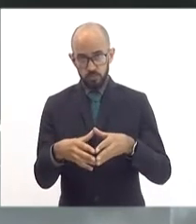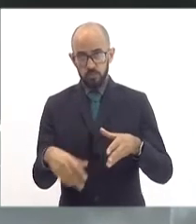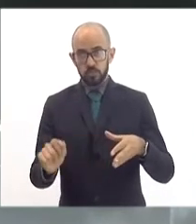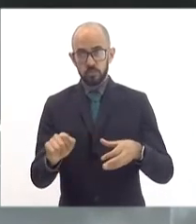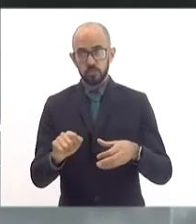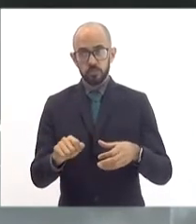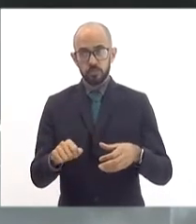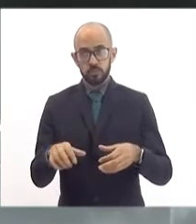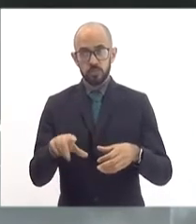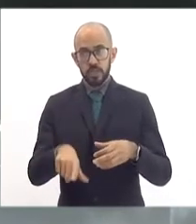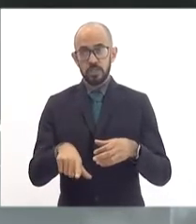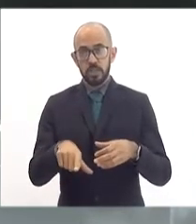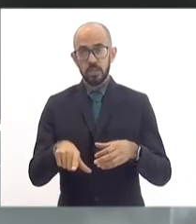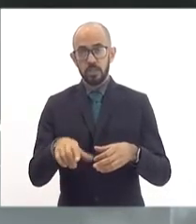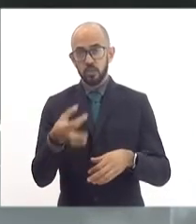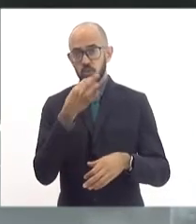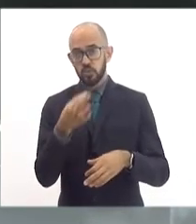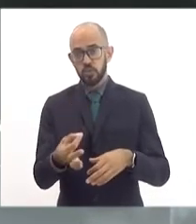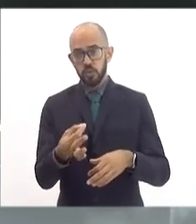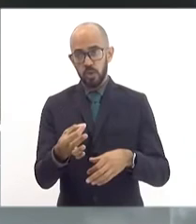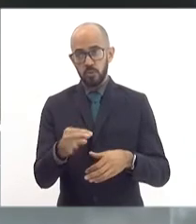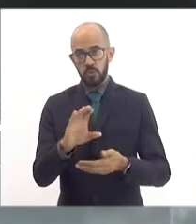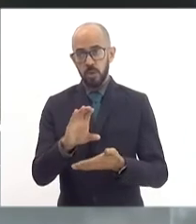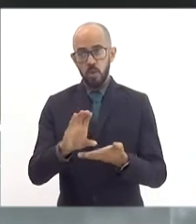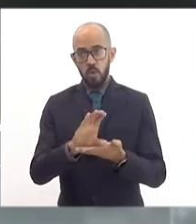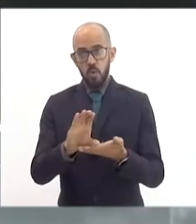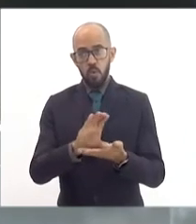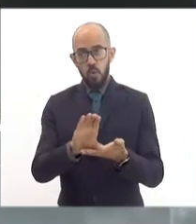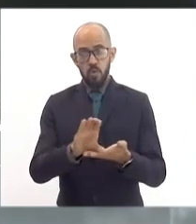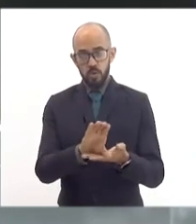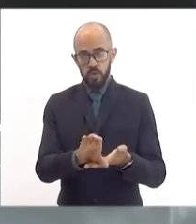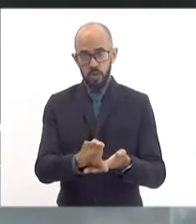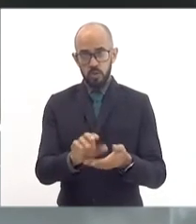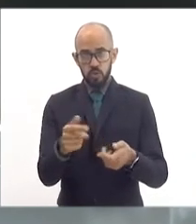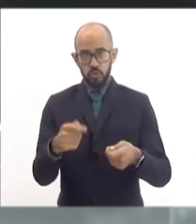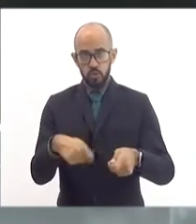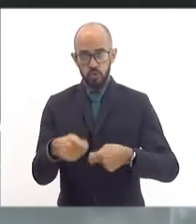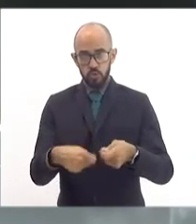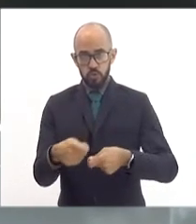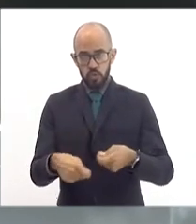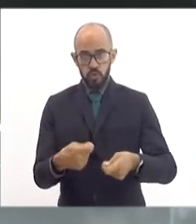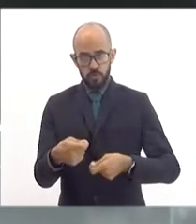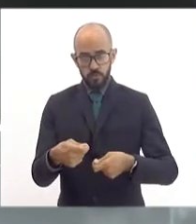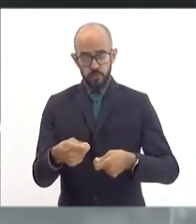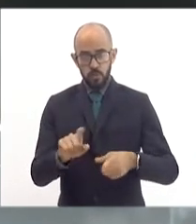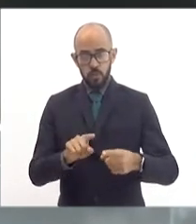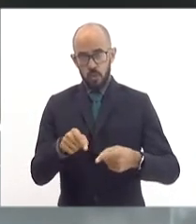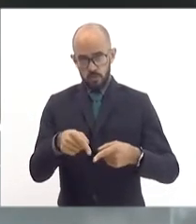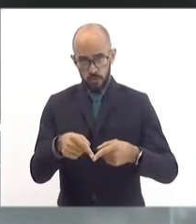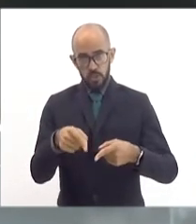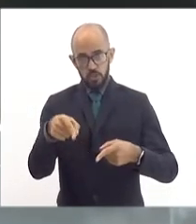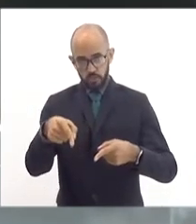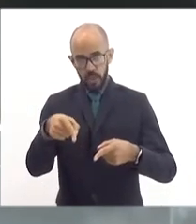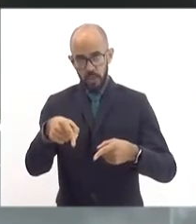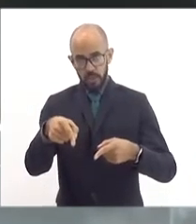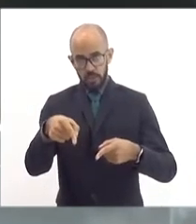ser indicado pelo conselho gestor. O objetivo desse, do